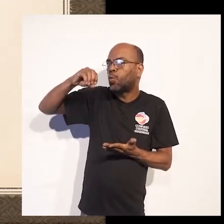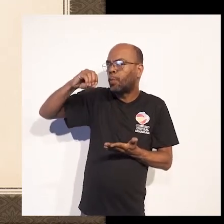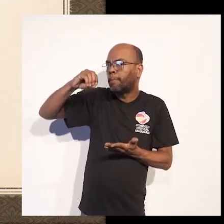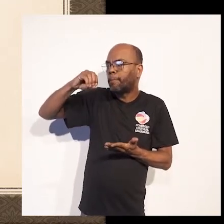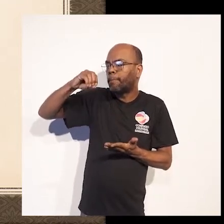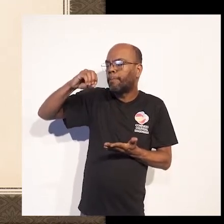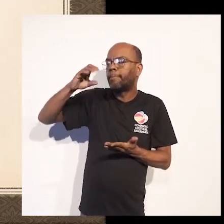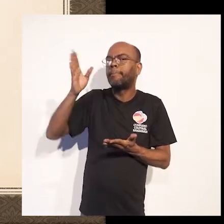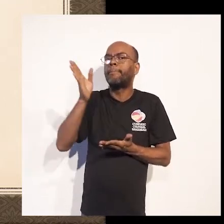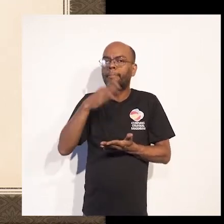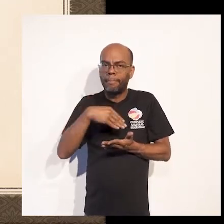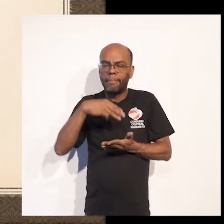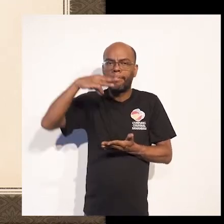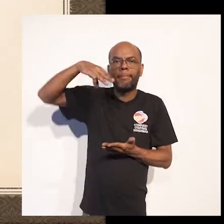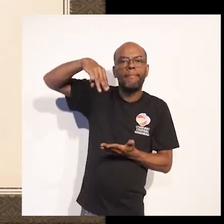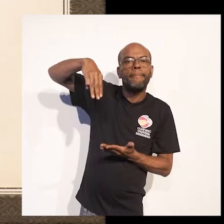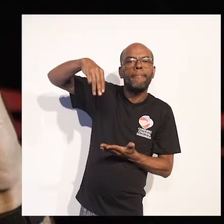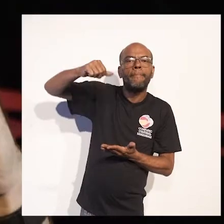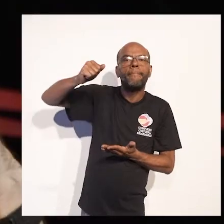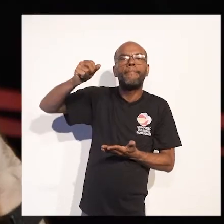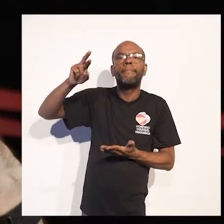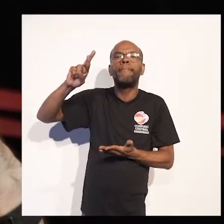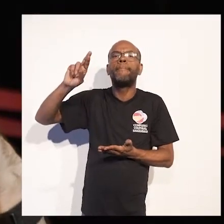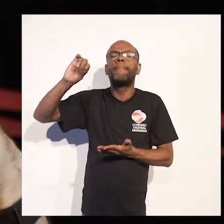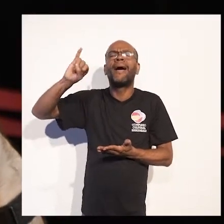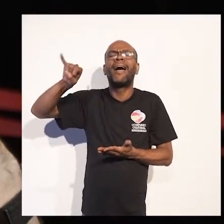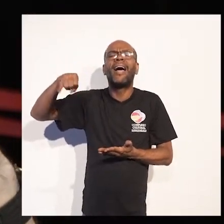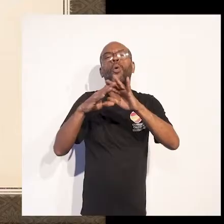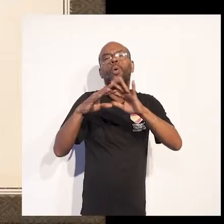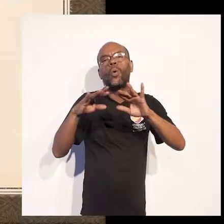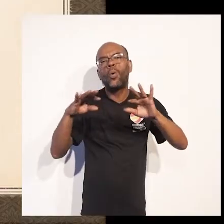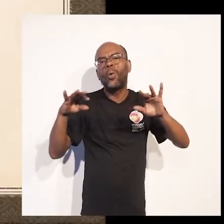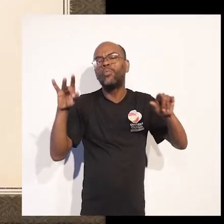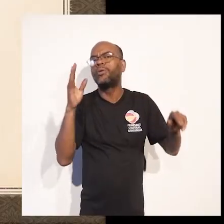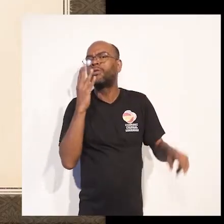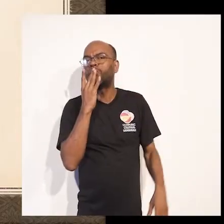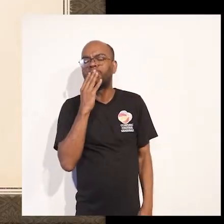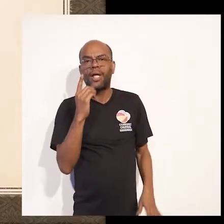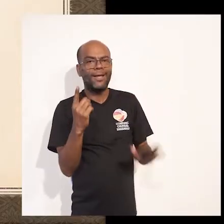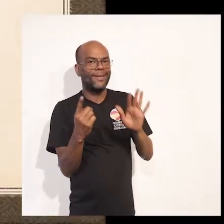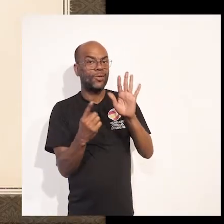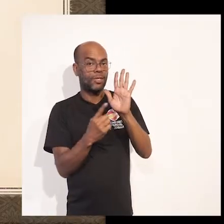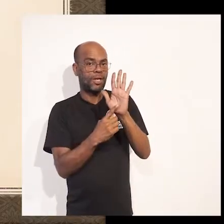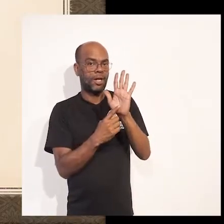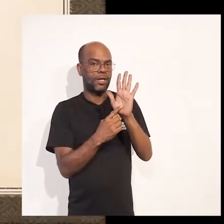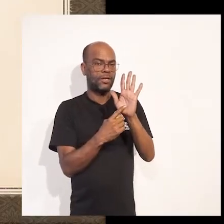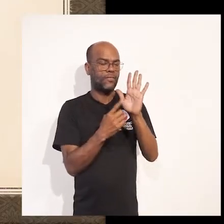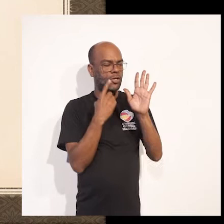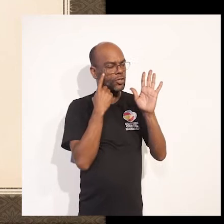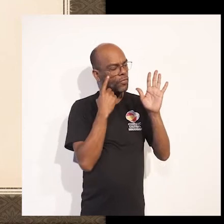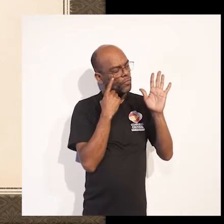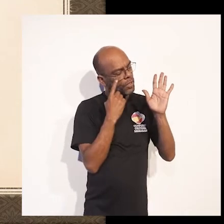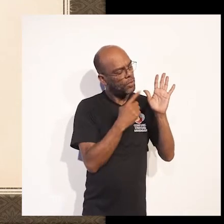e o amarelo. Vocês já ouviram falar em CMYK? No slide que vocês estão vendo